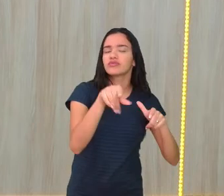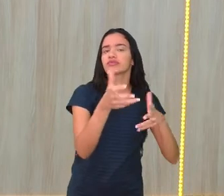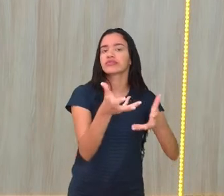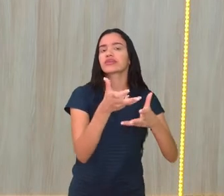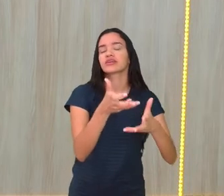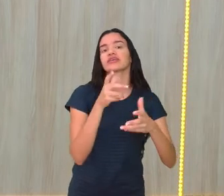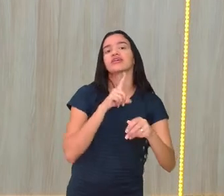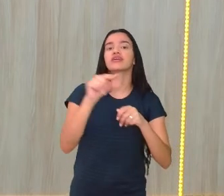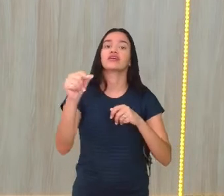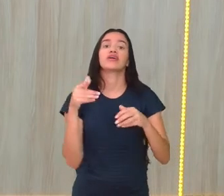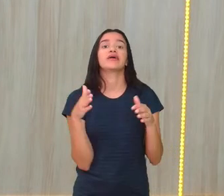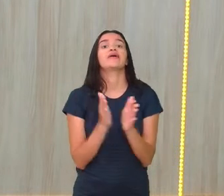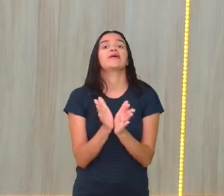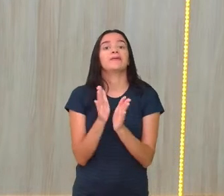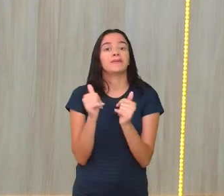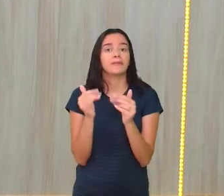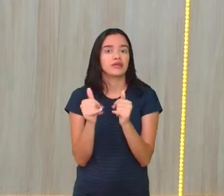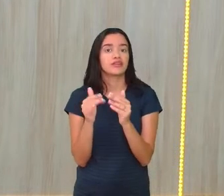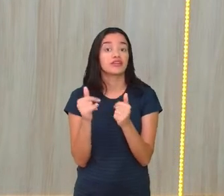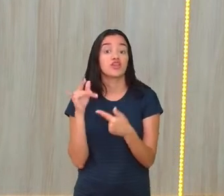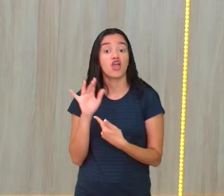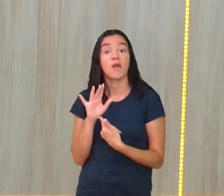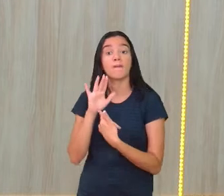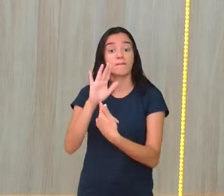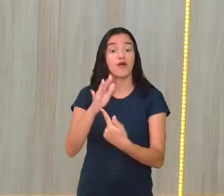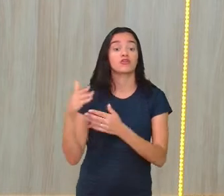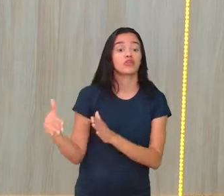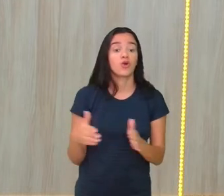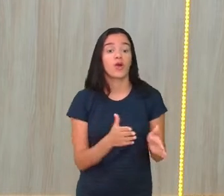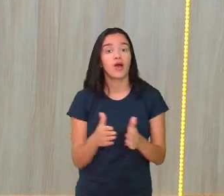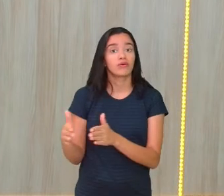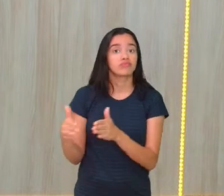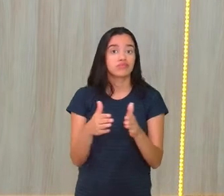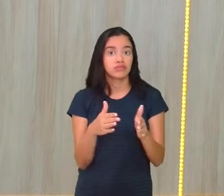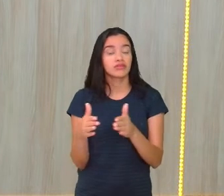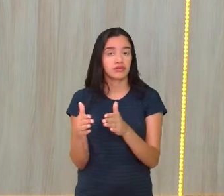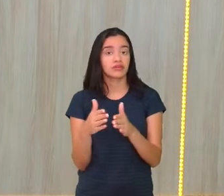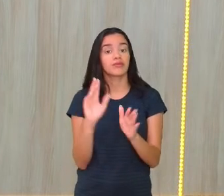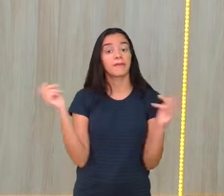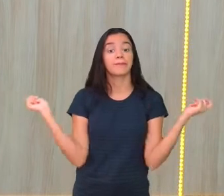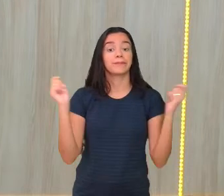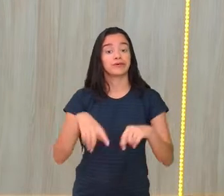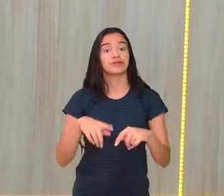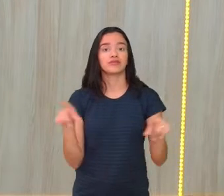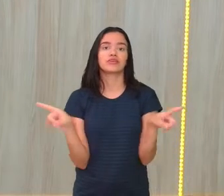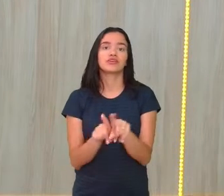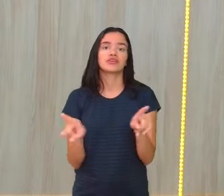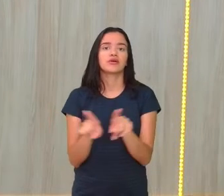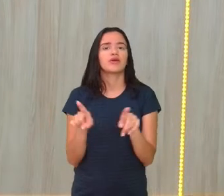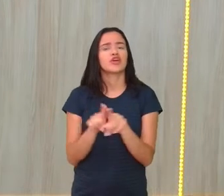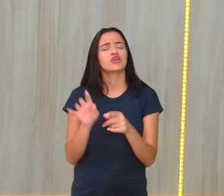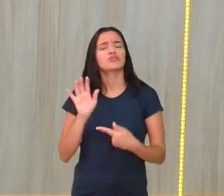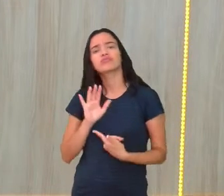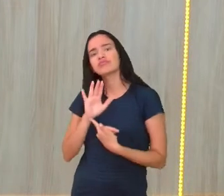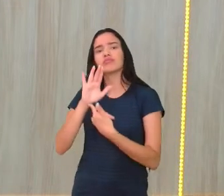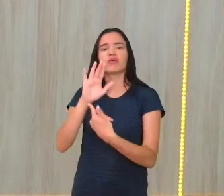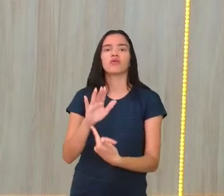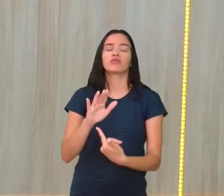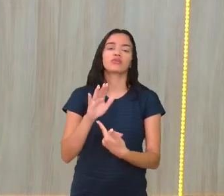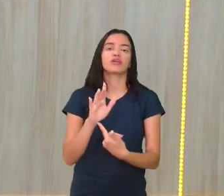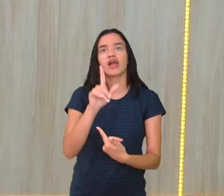ir, pede para fazer a busca e ele mostra as rotas possíveis e aponta as rotas,